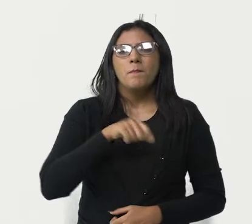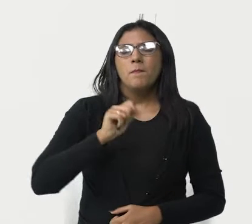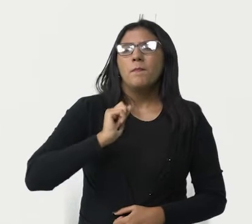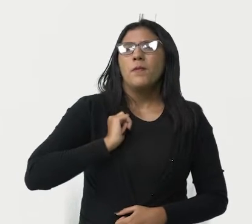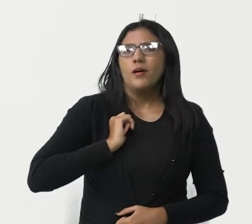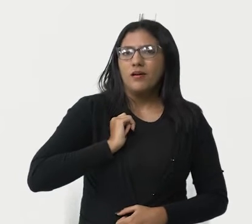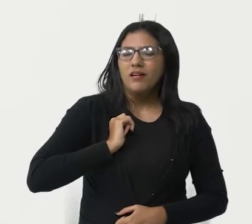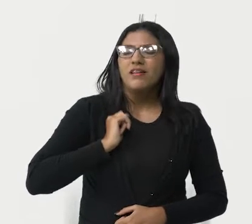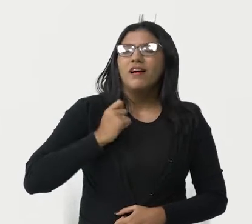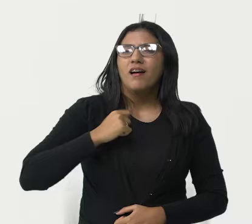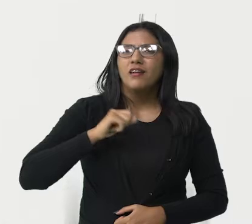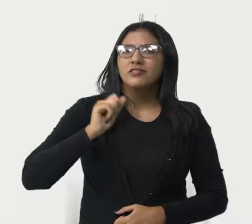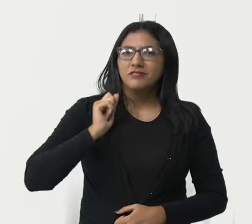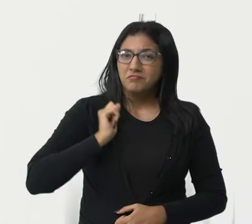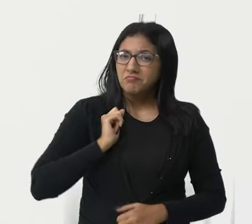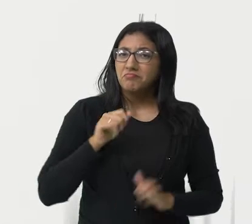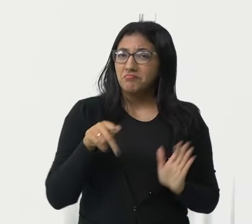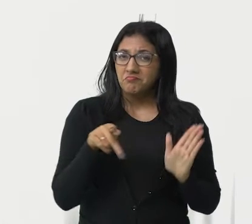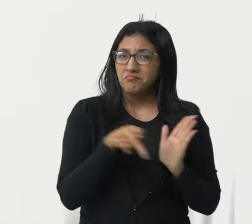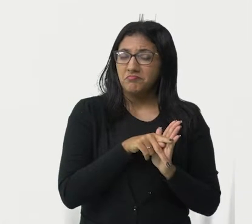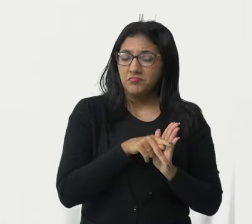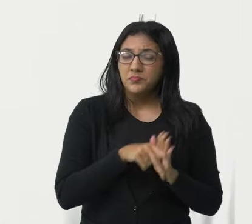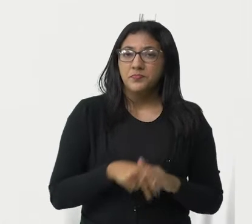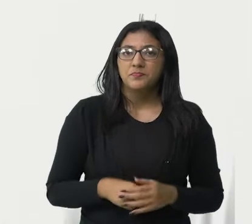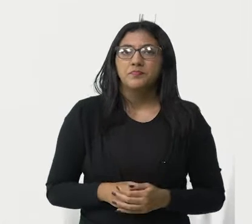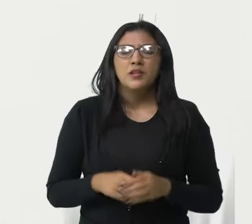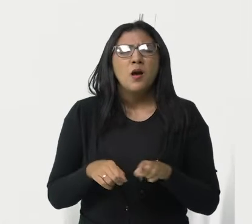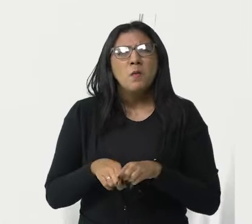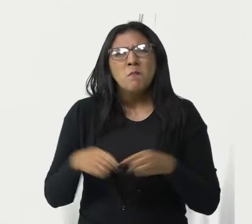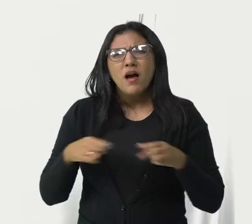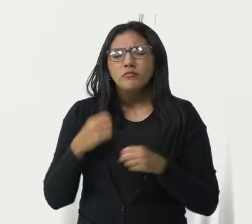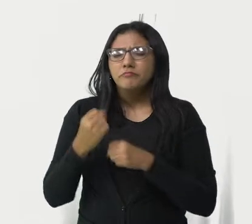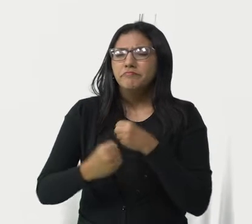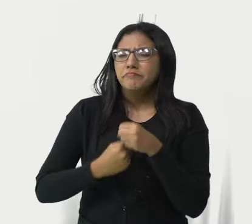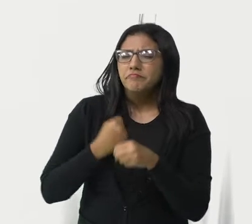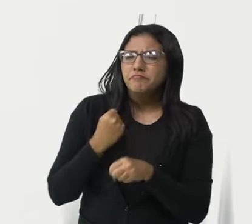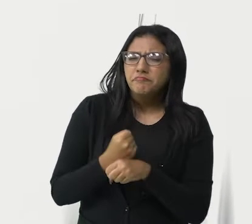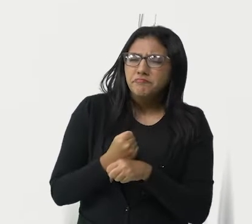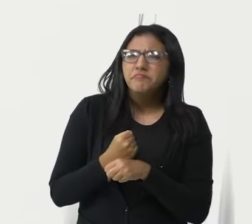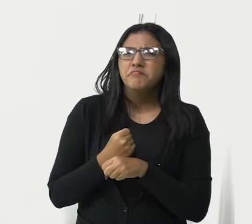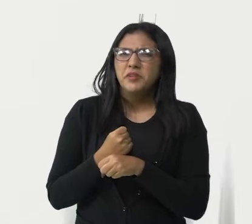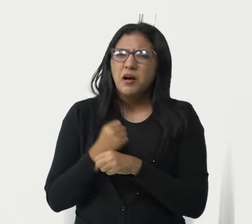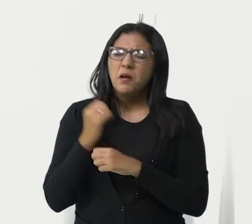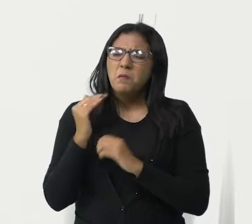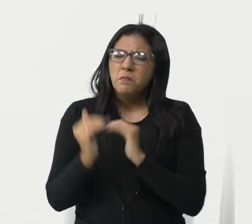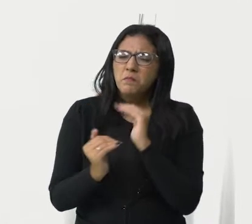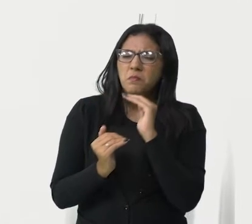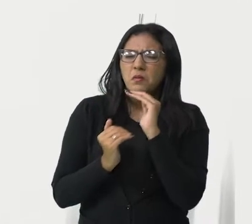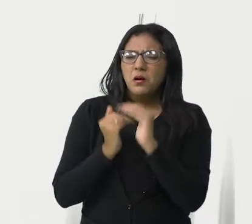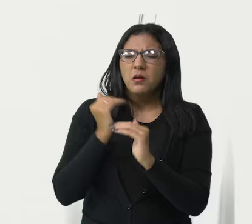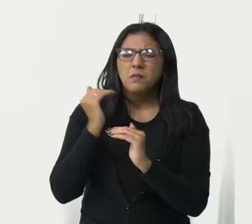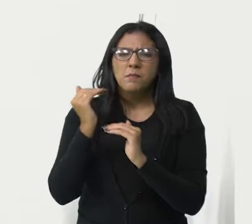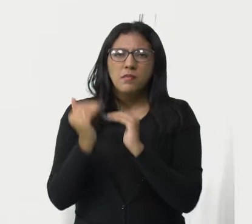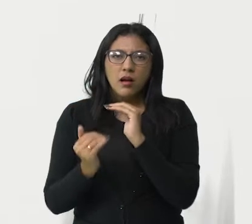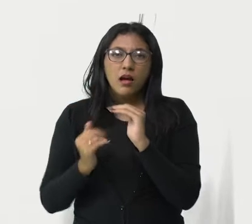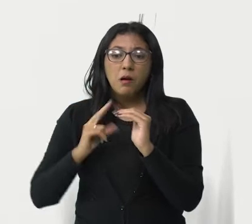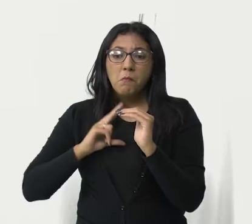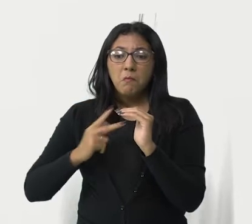possessão espanhola. Porém, com o passar do tempo, os portugueses, eles começam